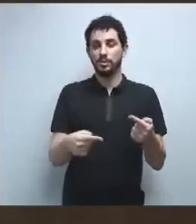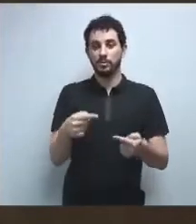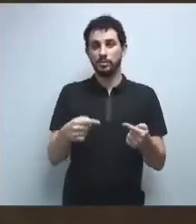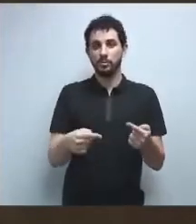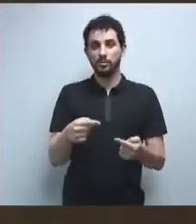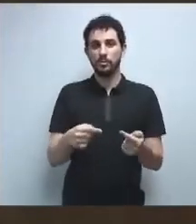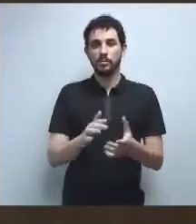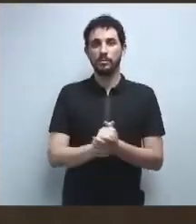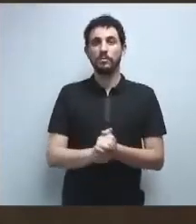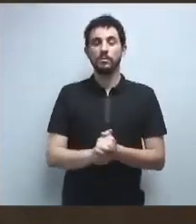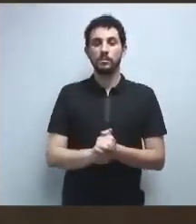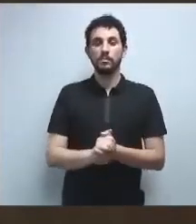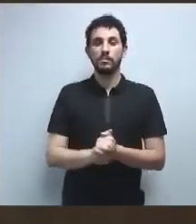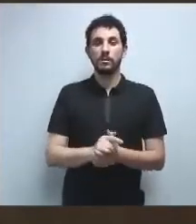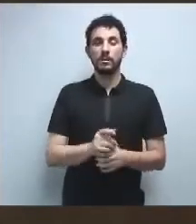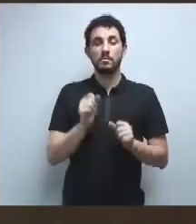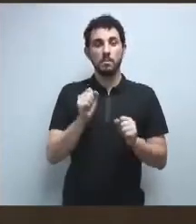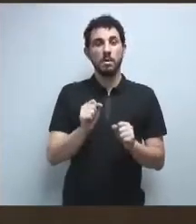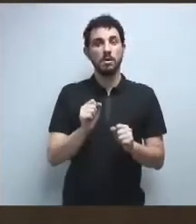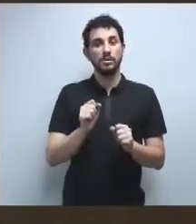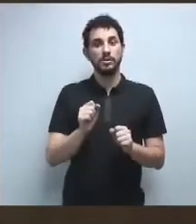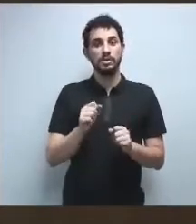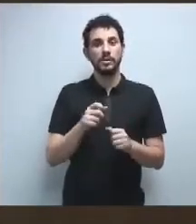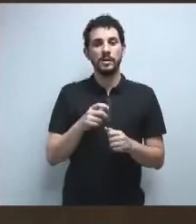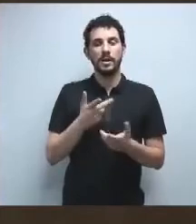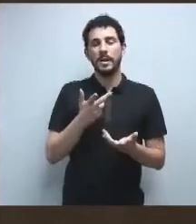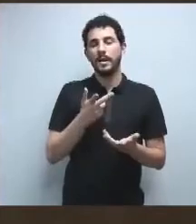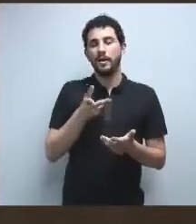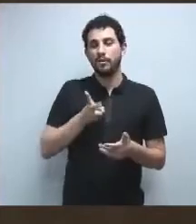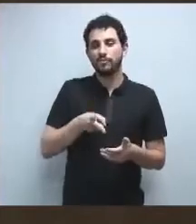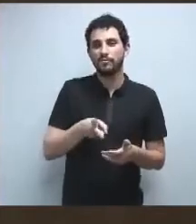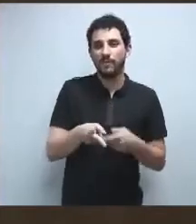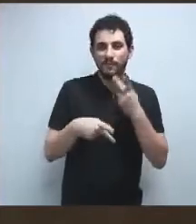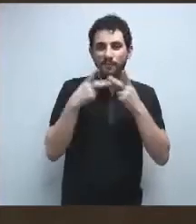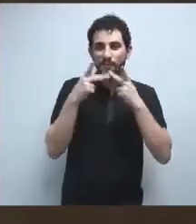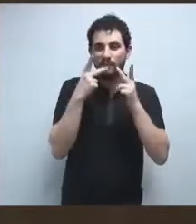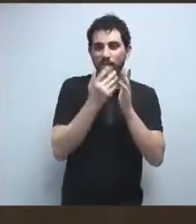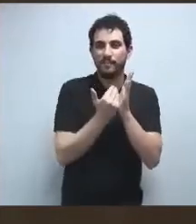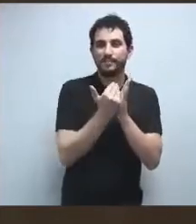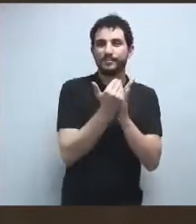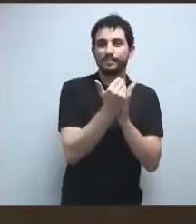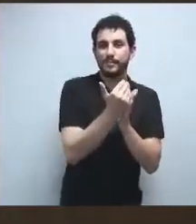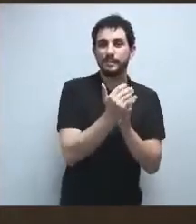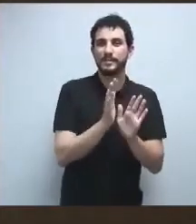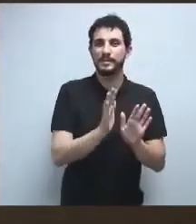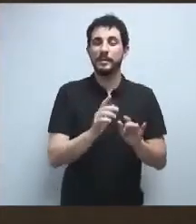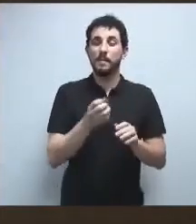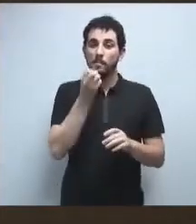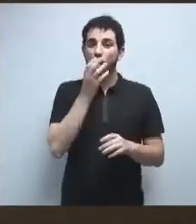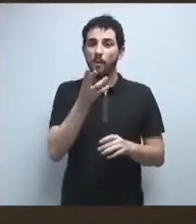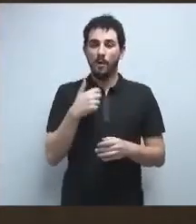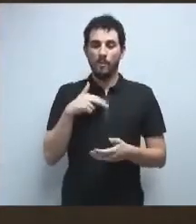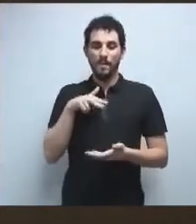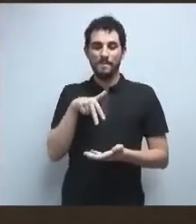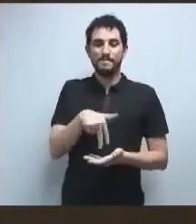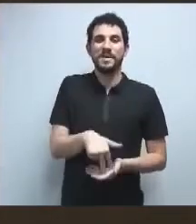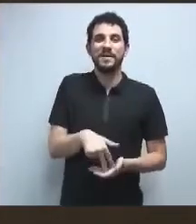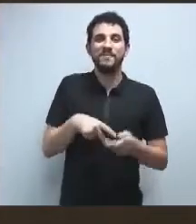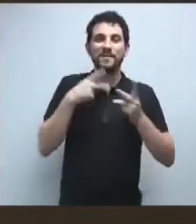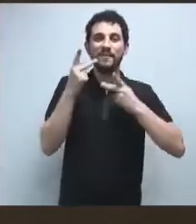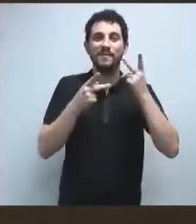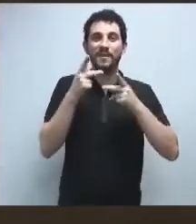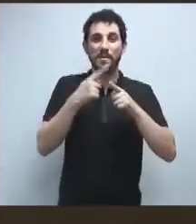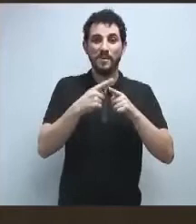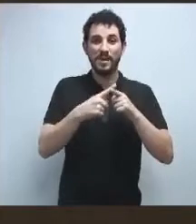ele pode se estender mais do que deve e pra isso é bom falar de pé porque a hora que as pernas